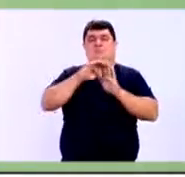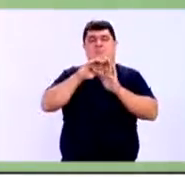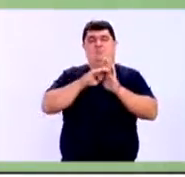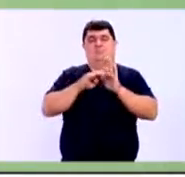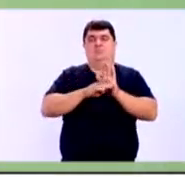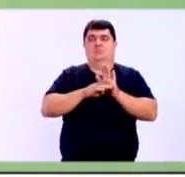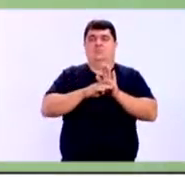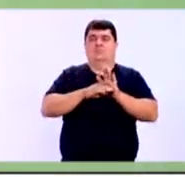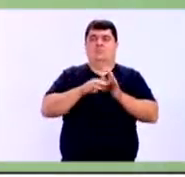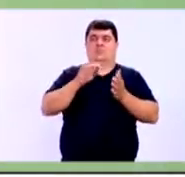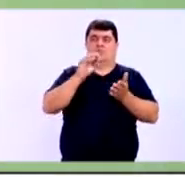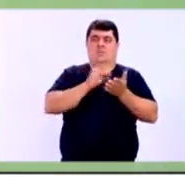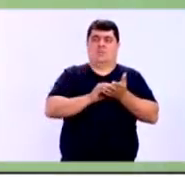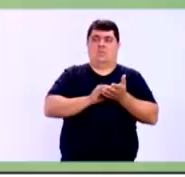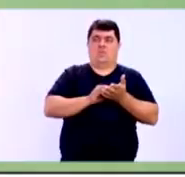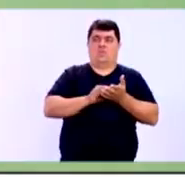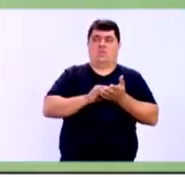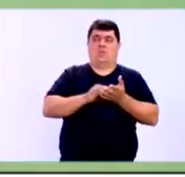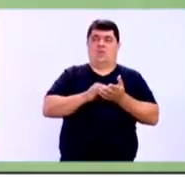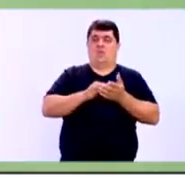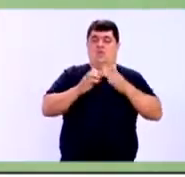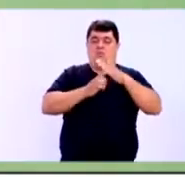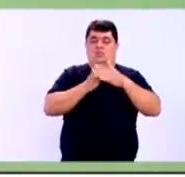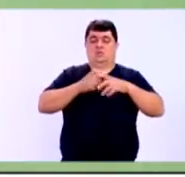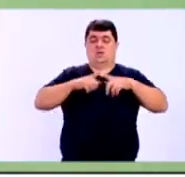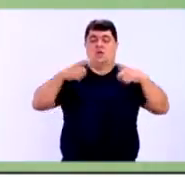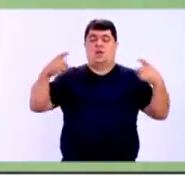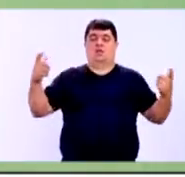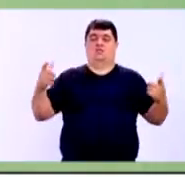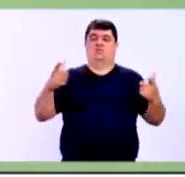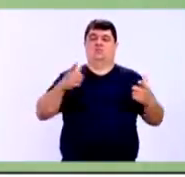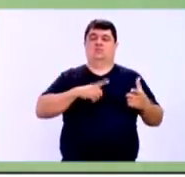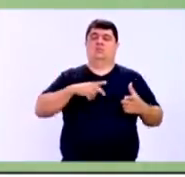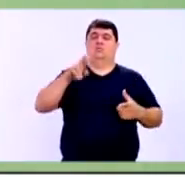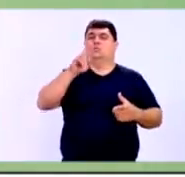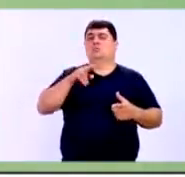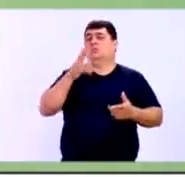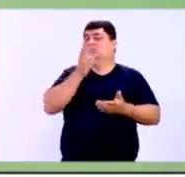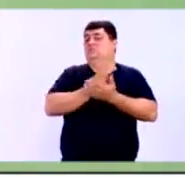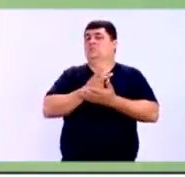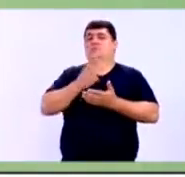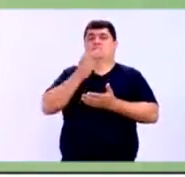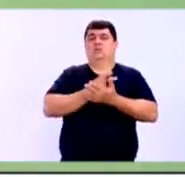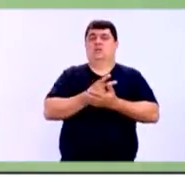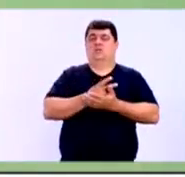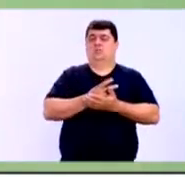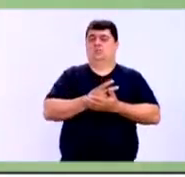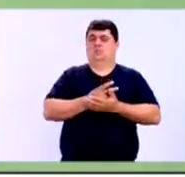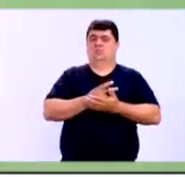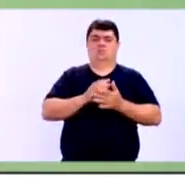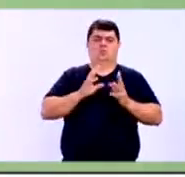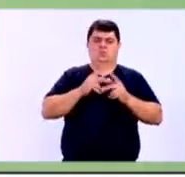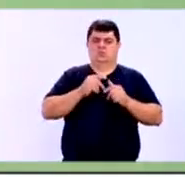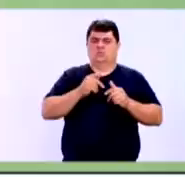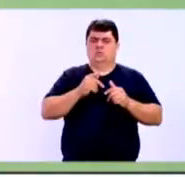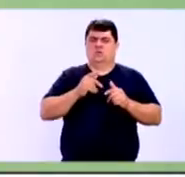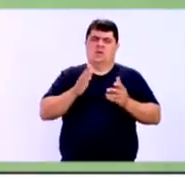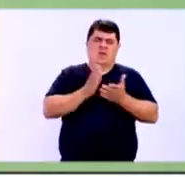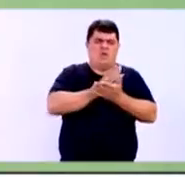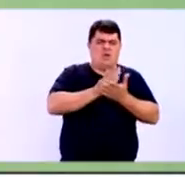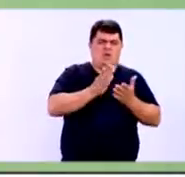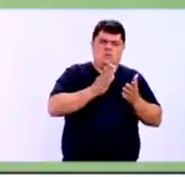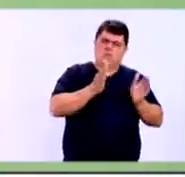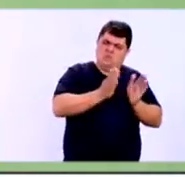aplicado aonde? Em grandes empresas. E cada vez sendo mais comum nas médias empresas também. E as